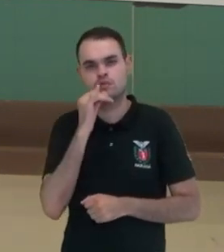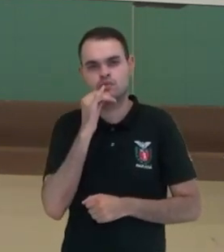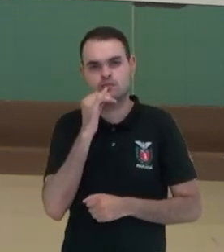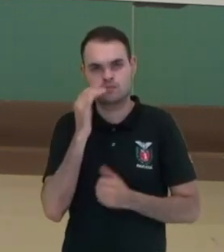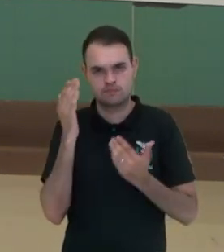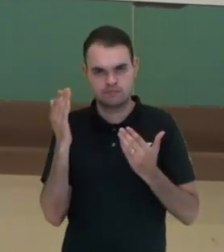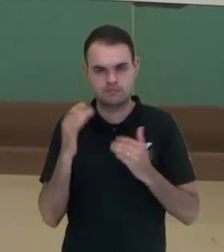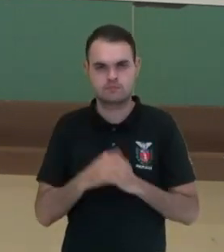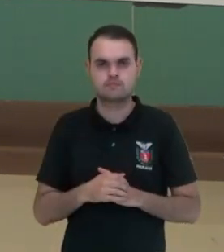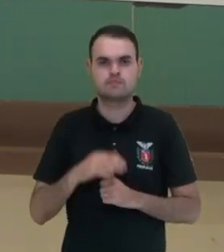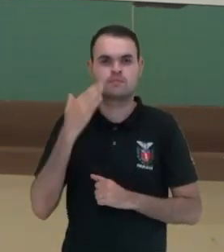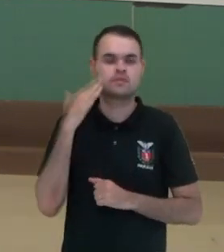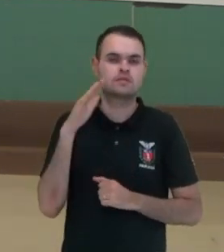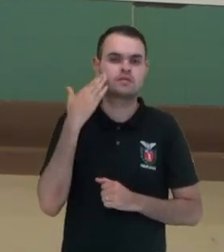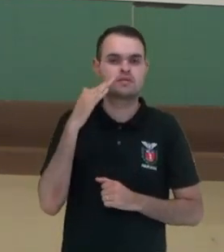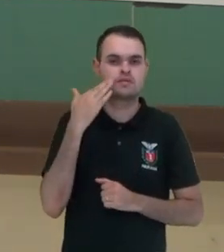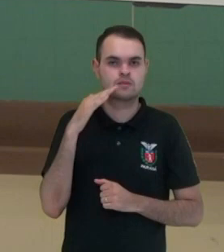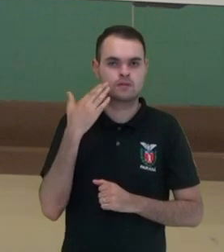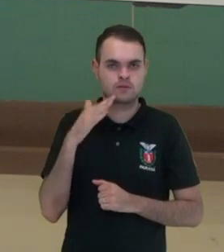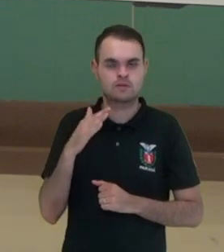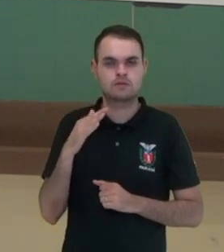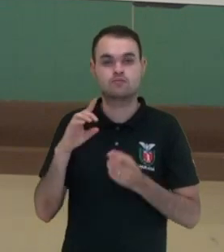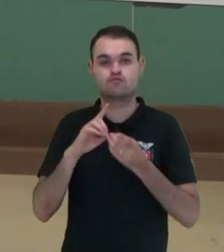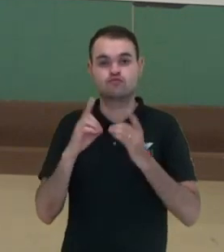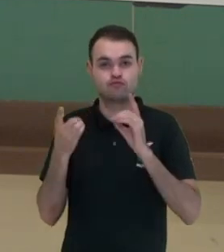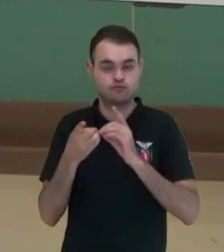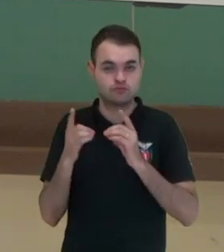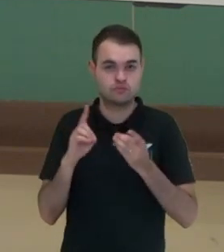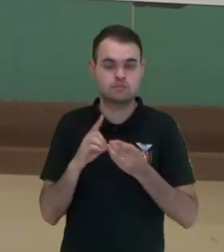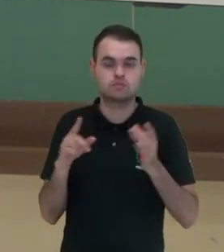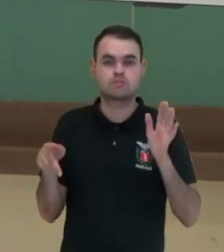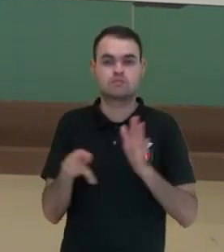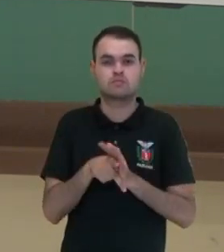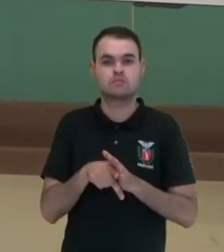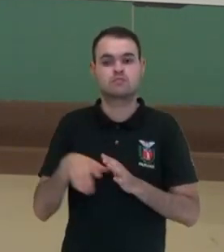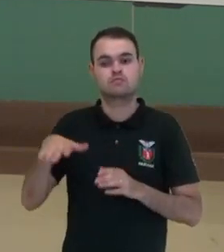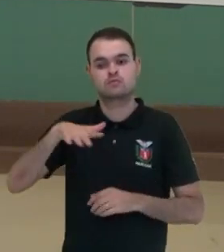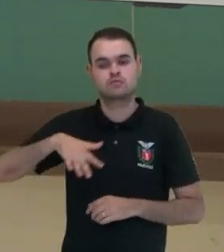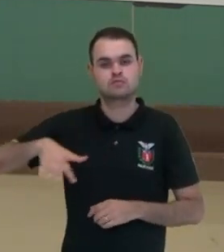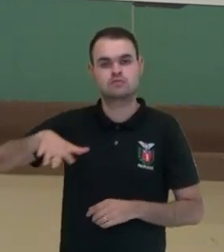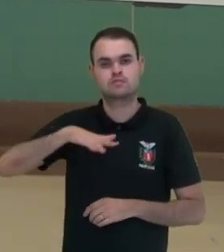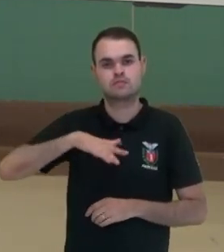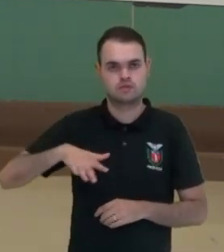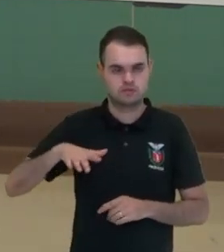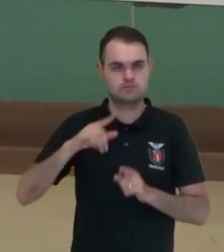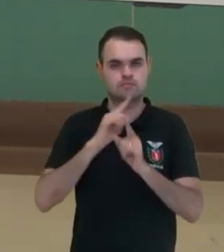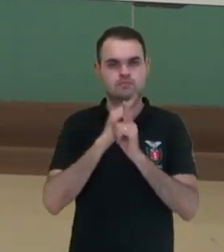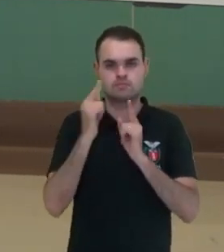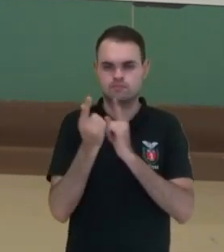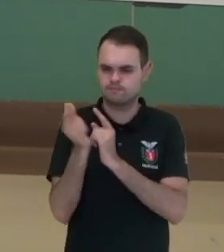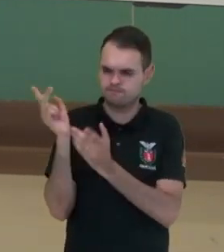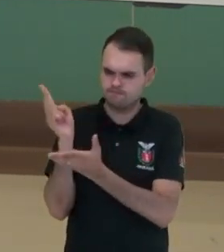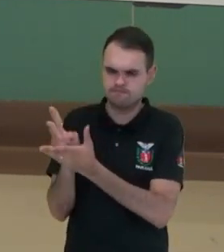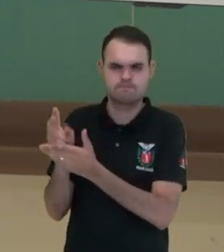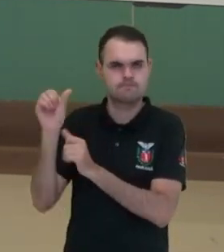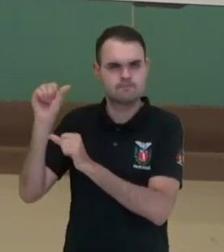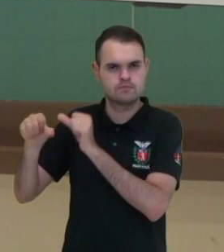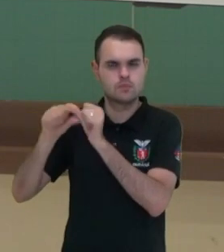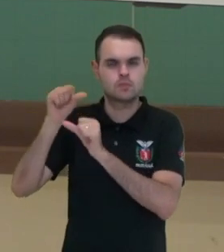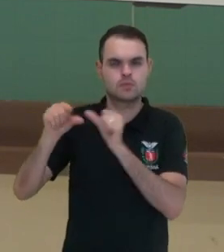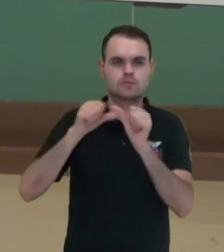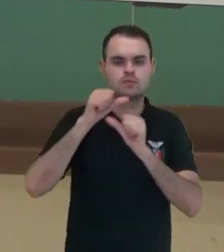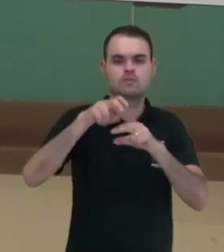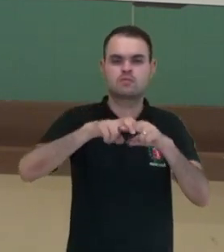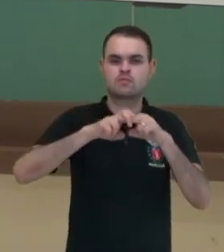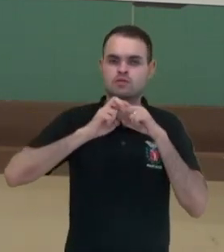ali, para entender, né, essa dinâmica do espaço geográfico. Então ele está em constante alteração, por isso que a gente